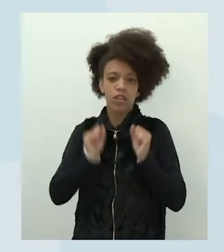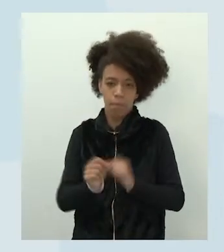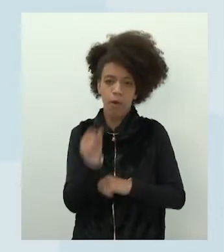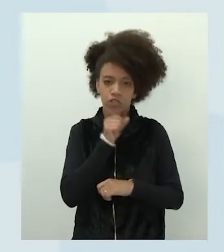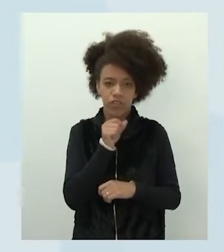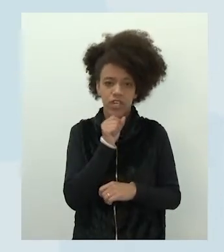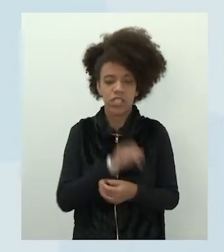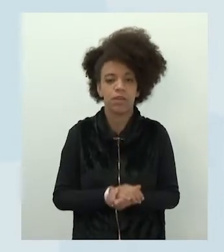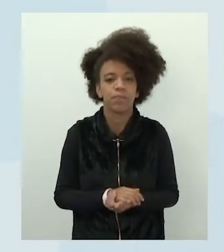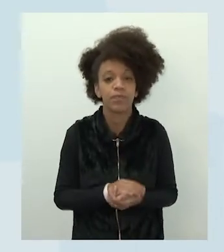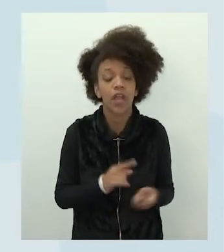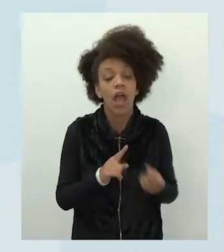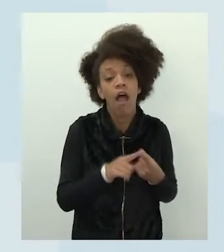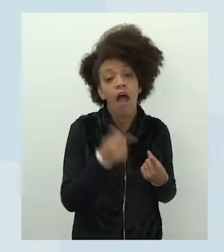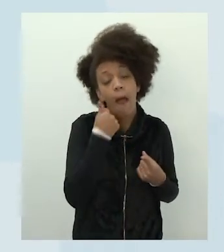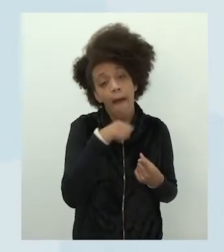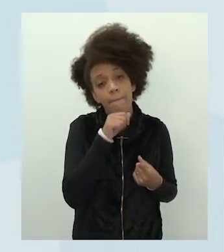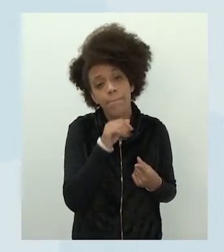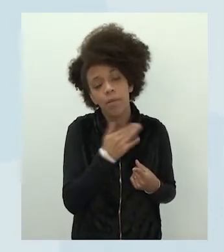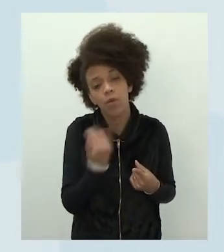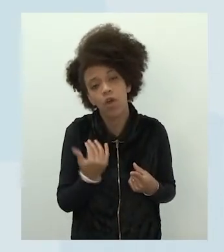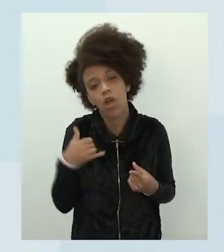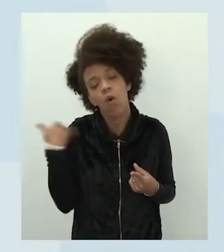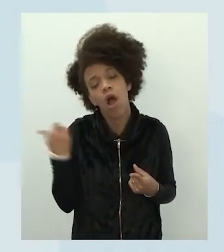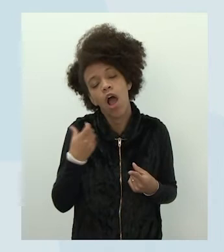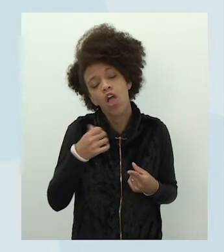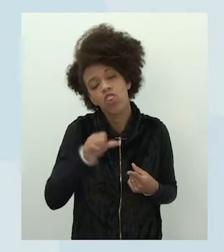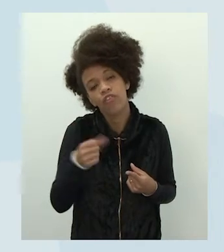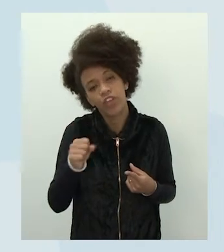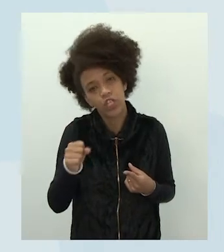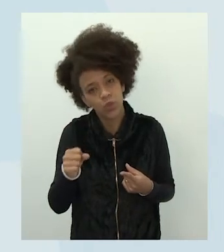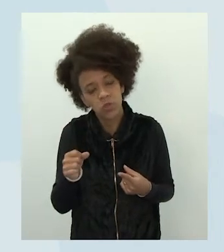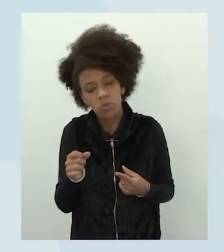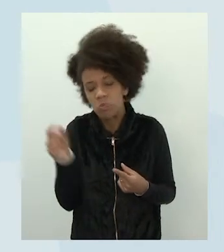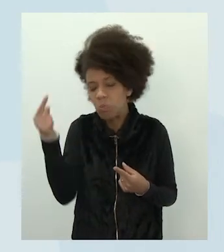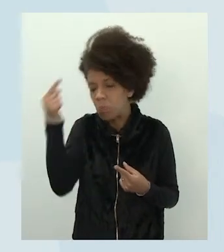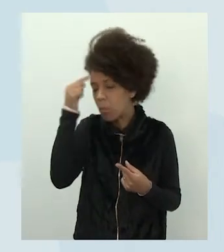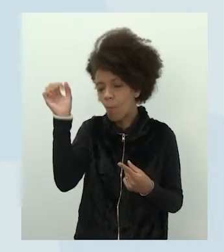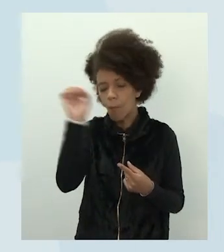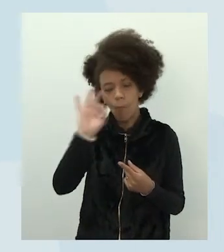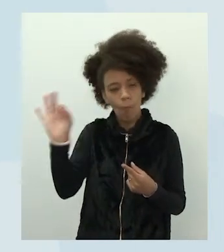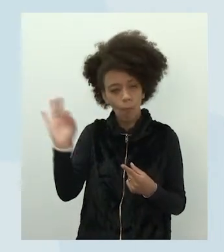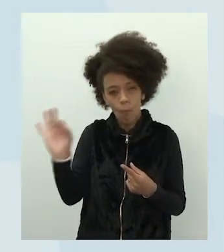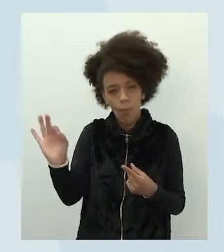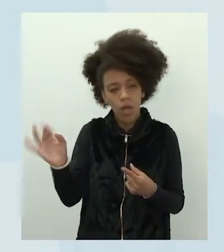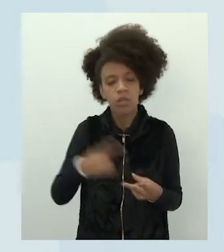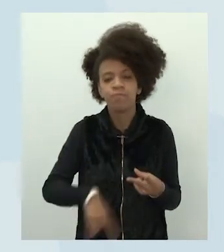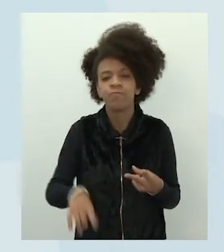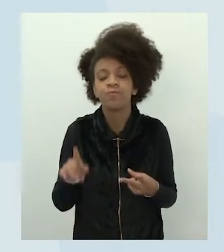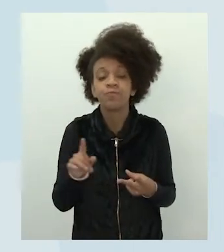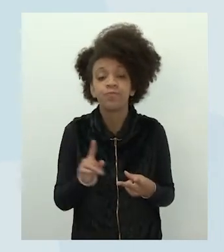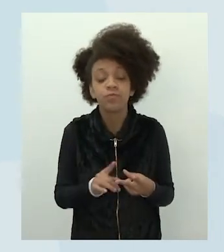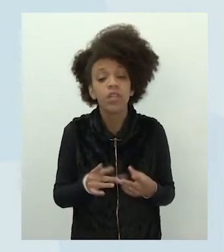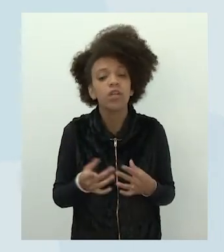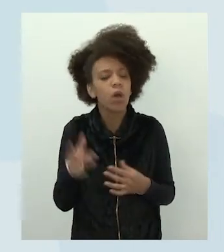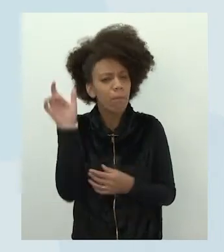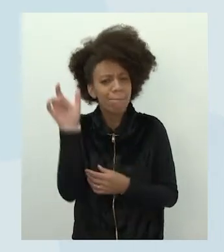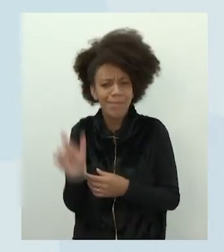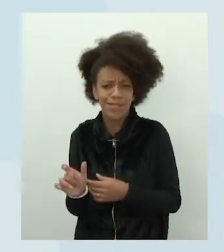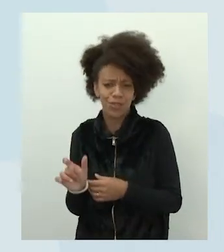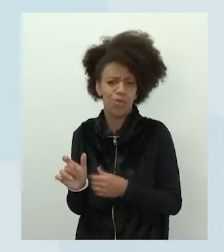envelhecer. Minha mãe faleceu aos 98 anos, lúcida, e assim, uma